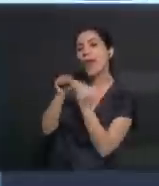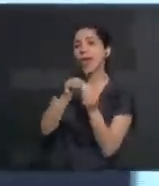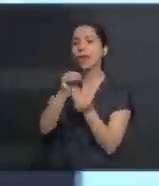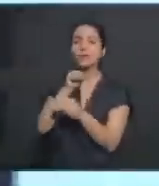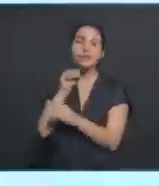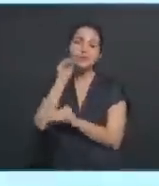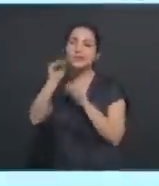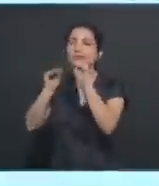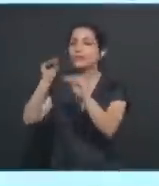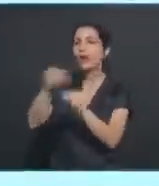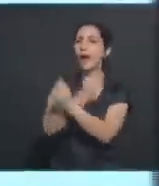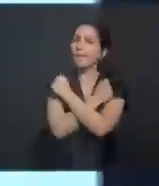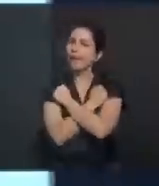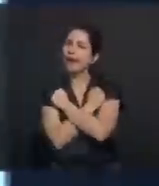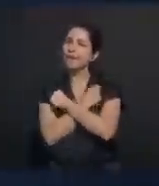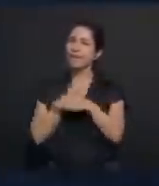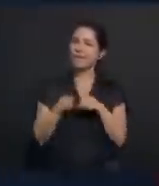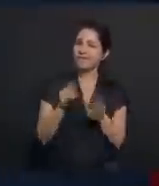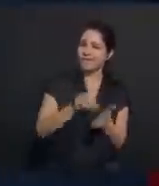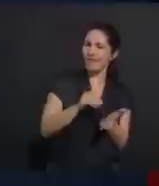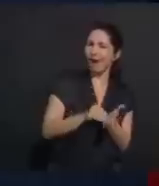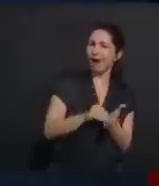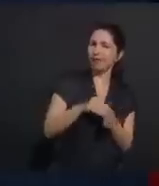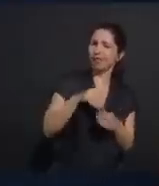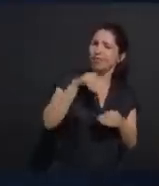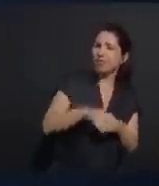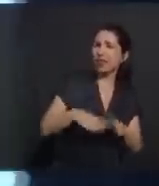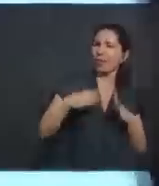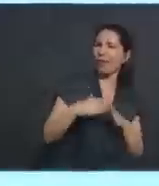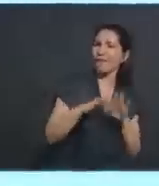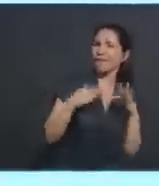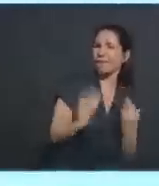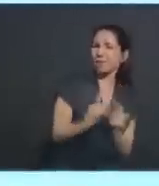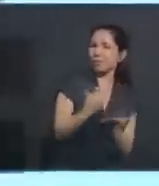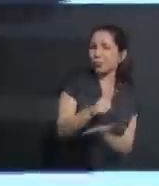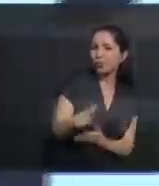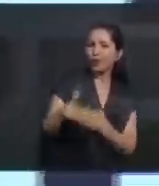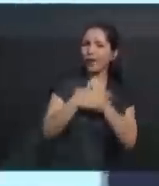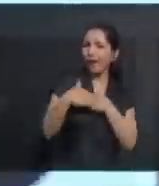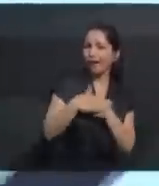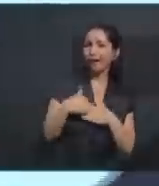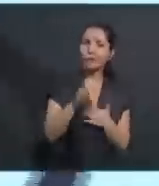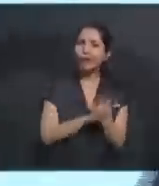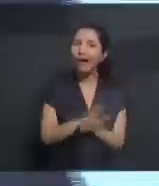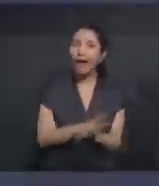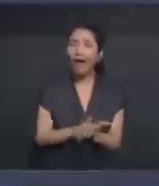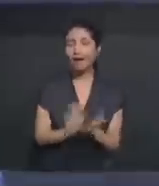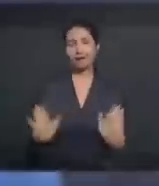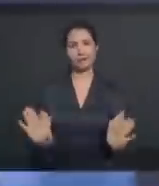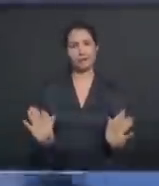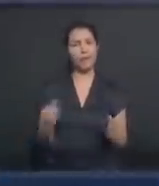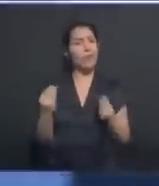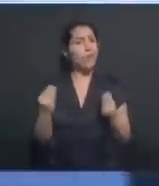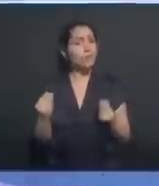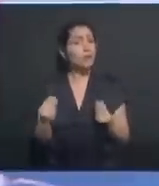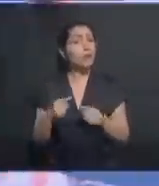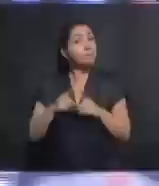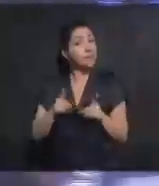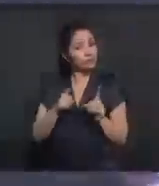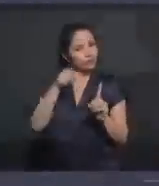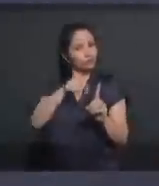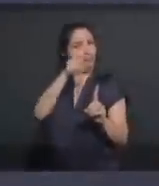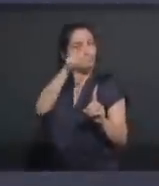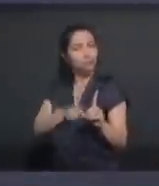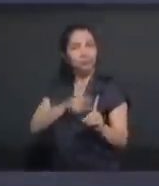casa, e não estabelece o padrão de fidelidade dentro de casa. José foi fiel nas pequenas coisas, fiel dentro de